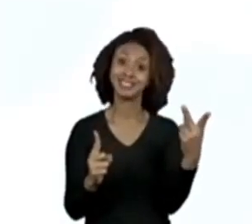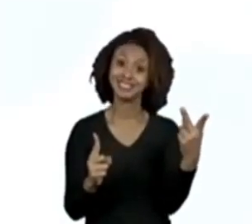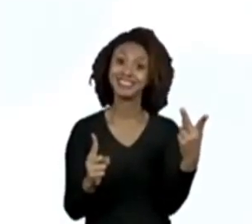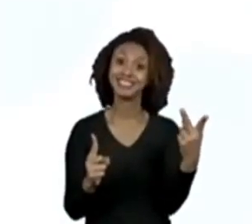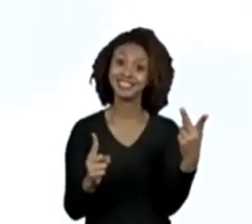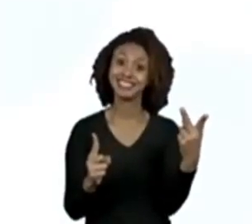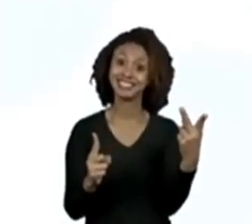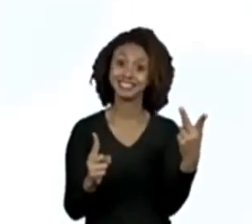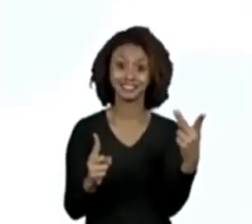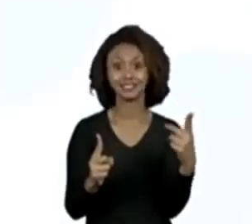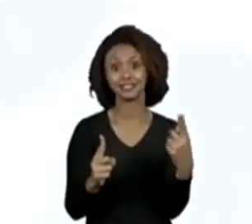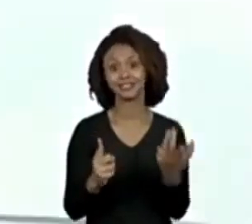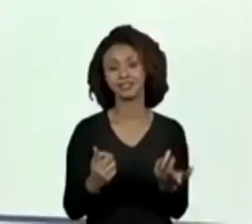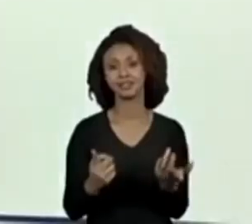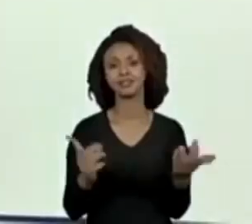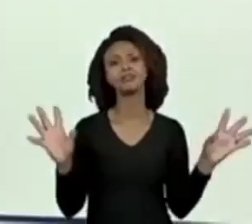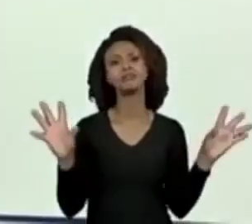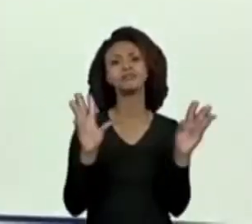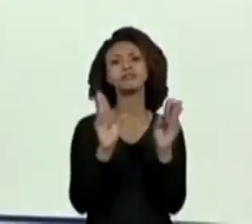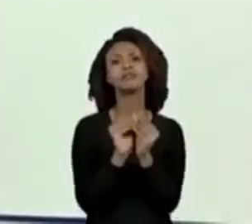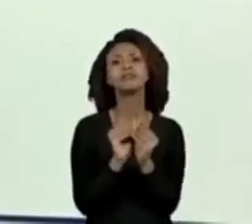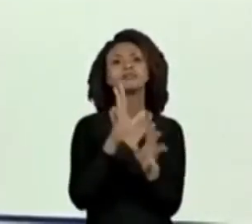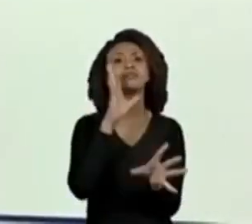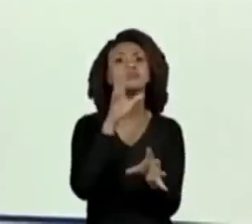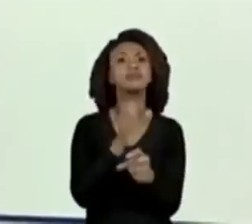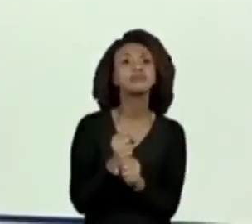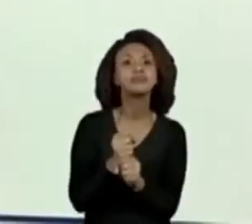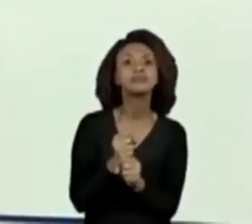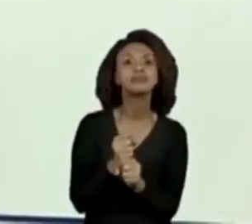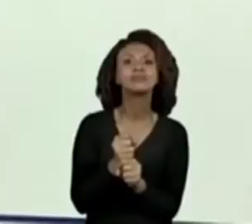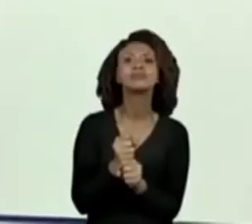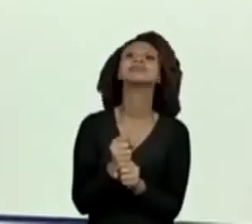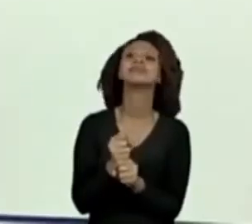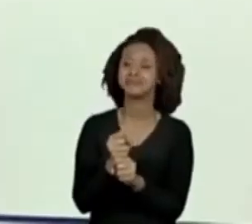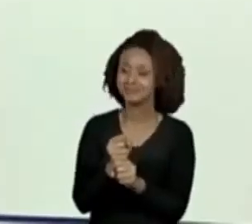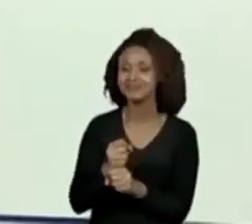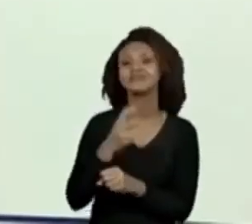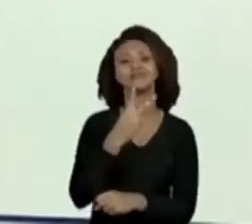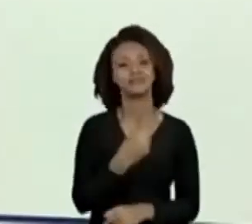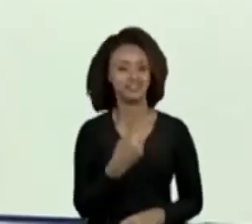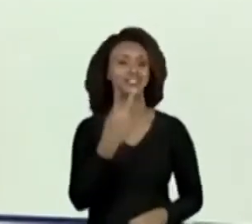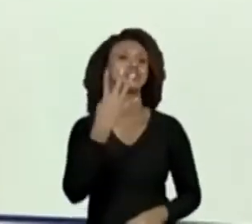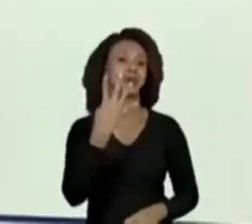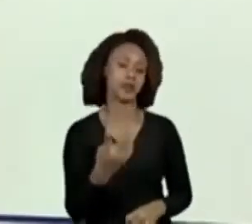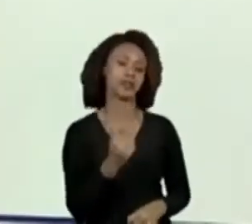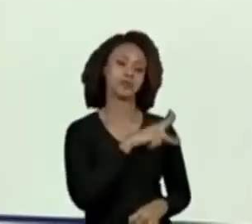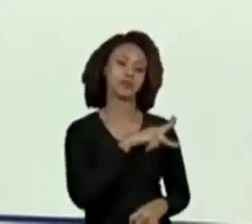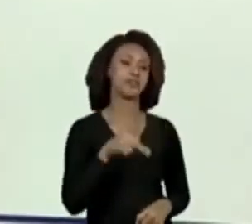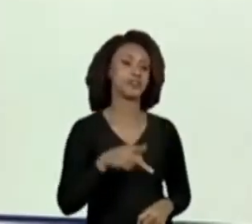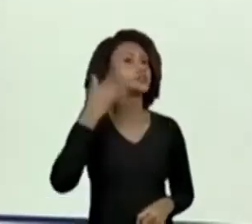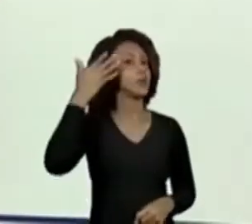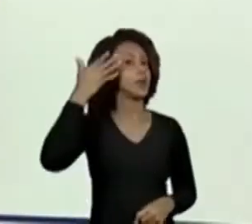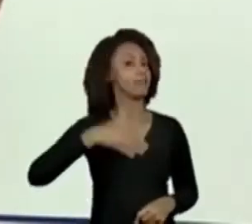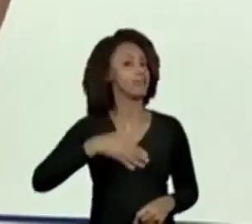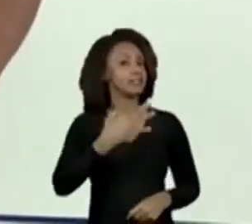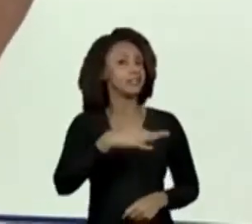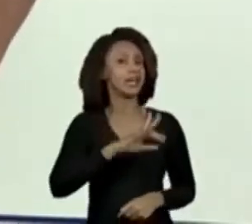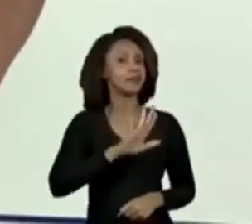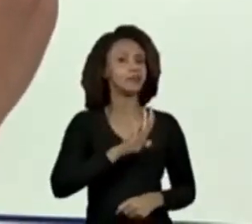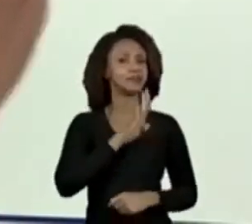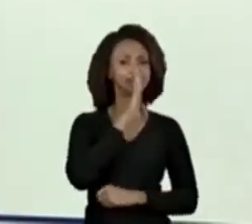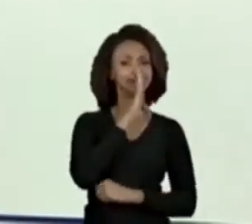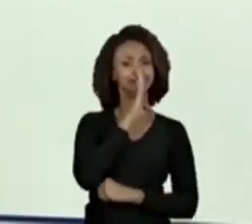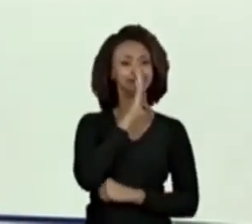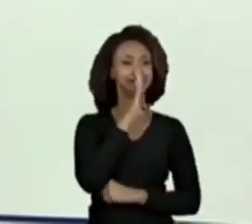duas dúzias. Quanto que dá duas dúzias, professora Fran? 24. Ah, bom. Professora Fran tá bem quietinha aqui na